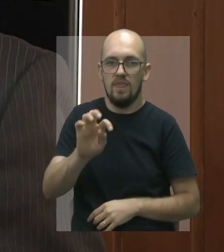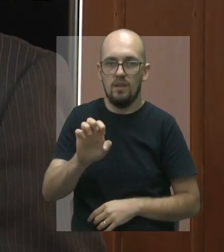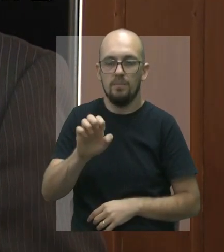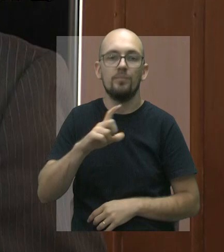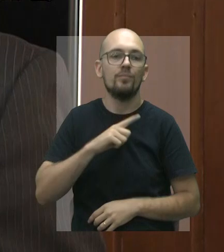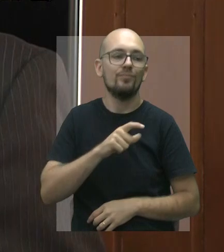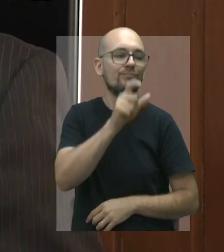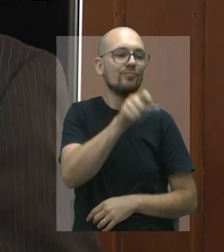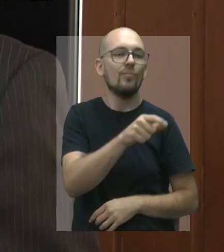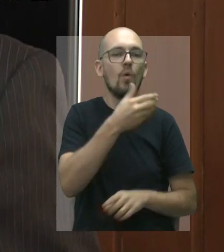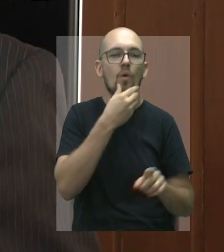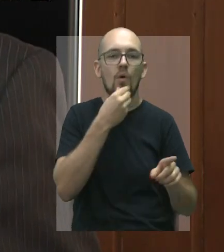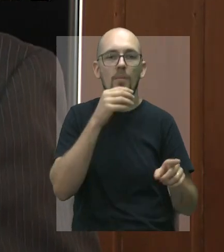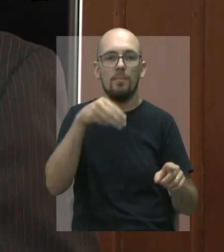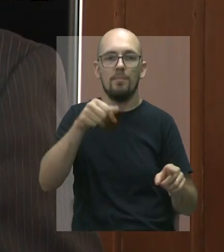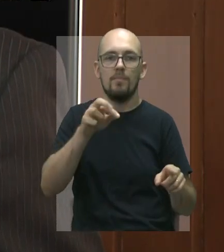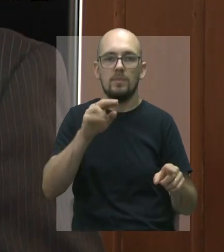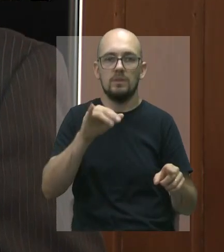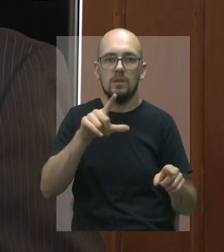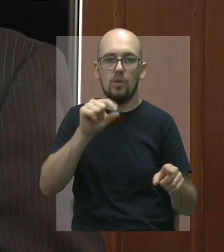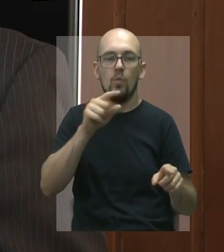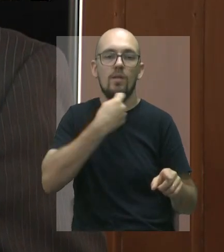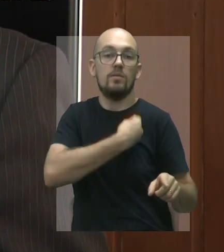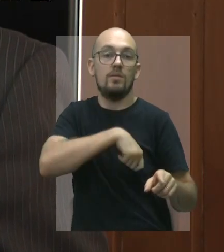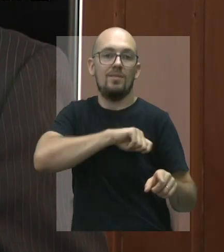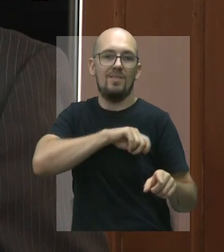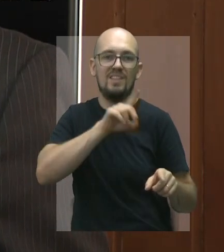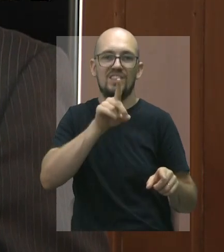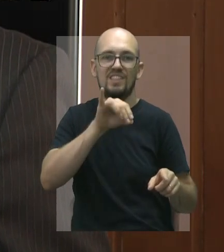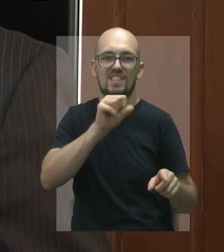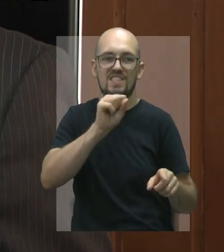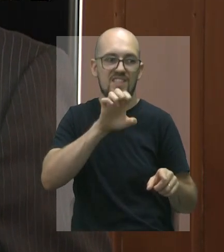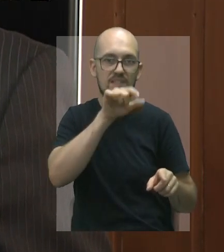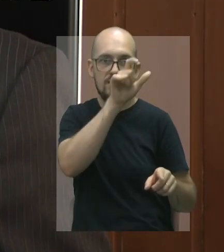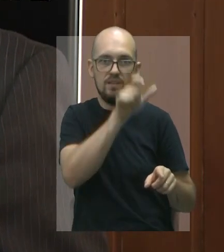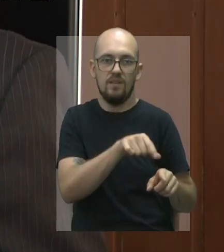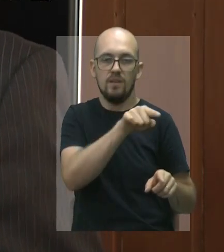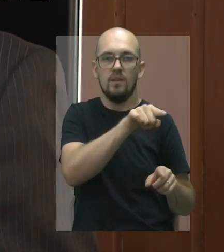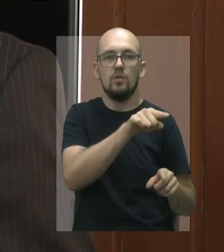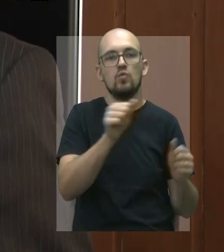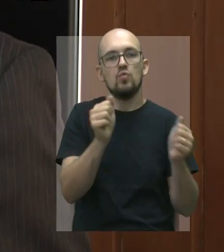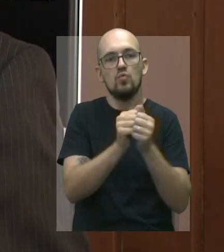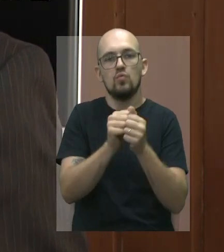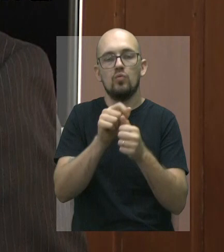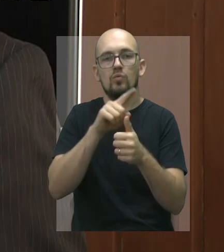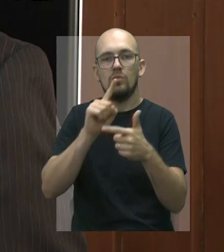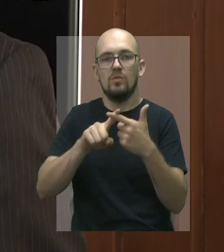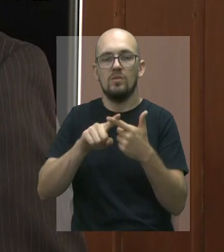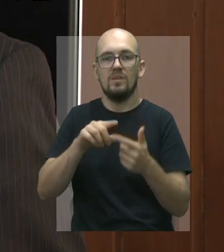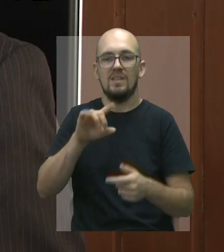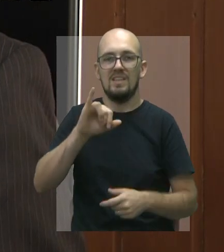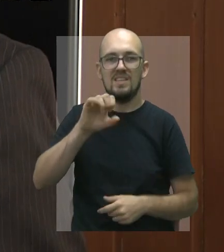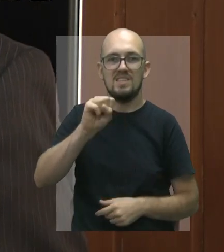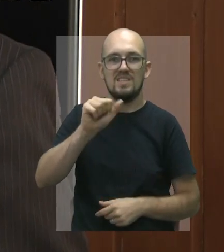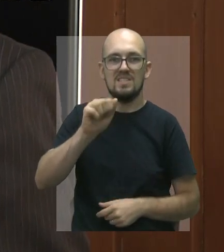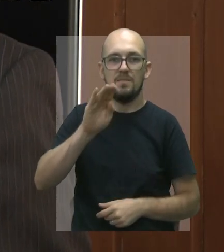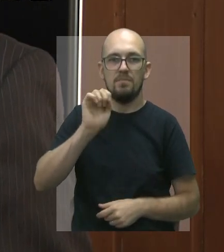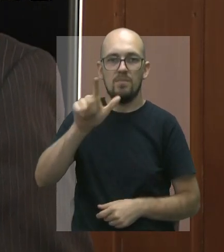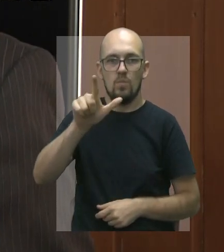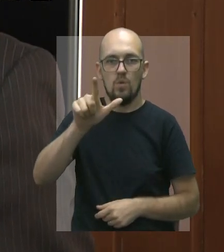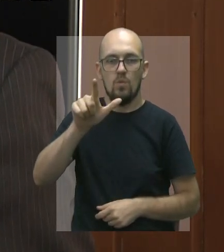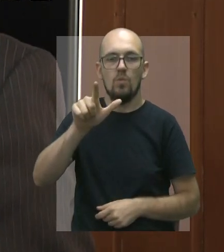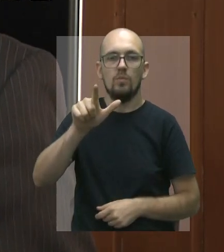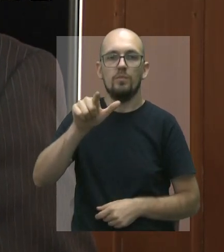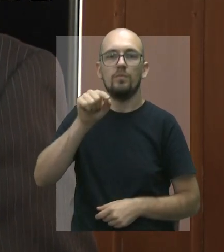do evento e delegado da DIG-DISE, ele, juntamente com a doutora Isabel, delegada da Mulher, eles vão fazer